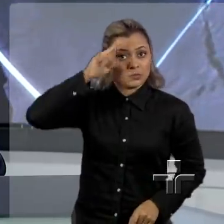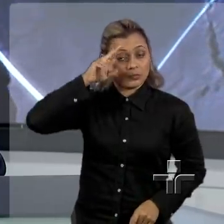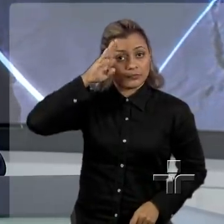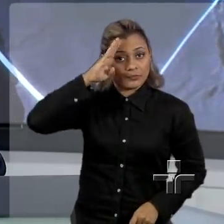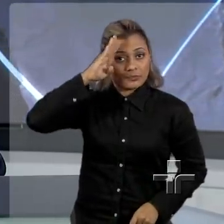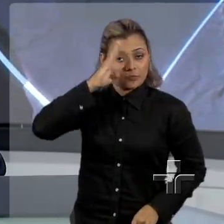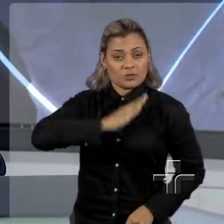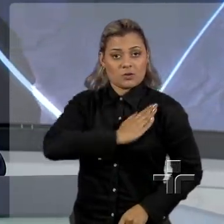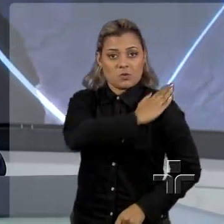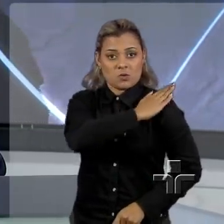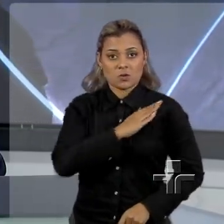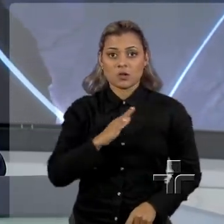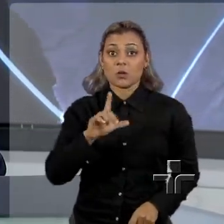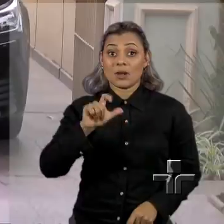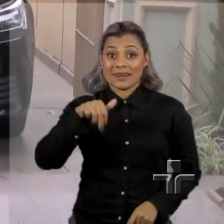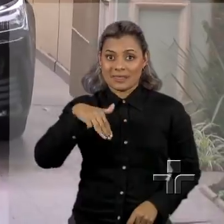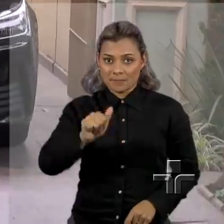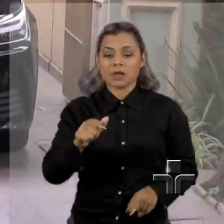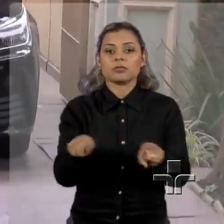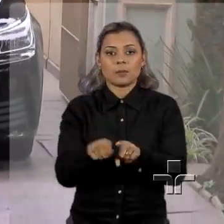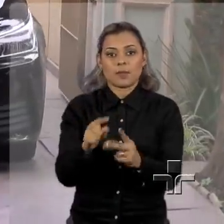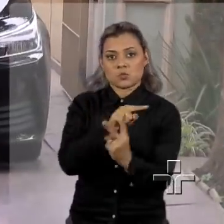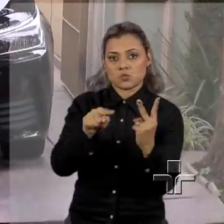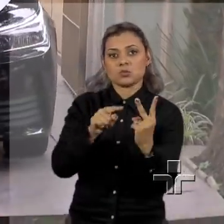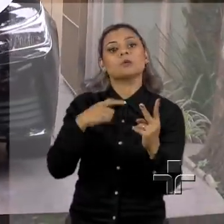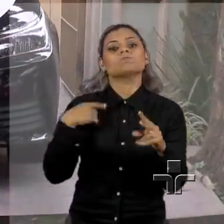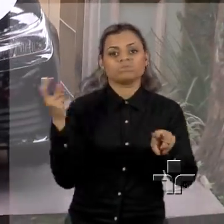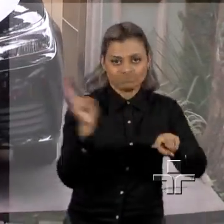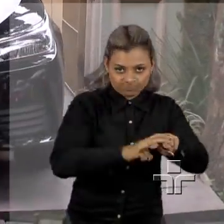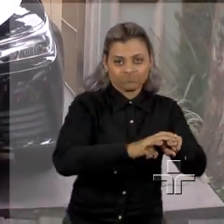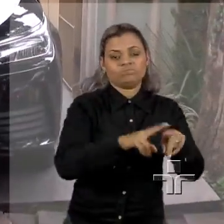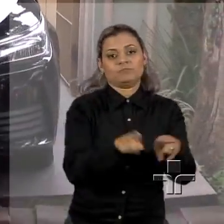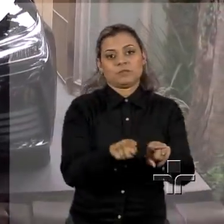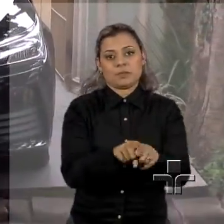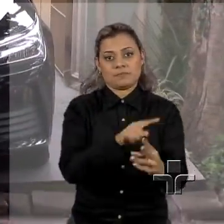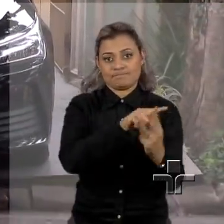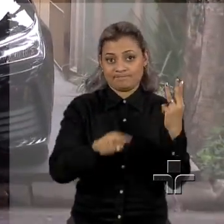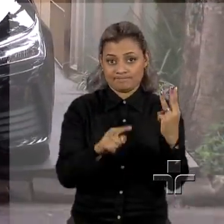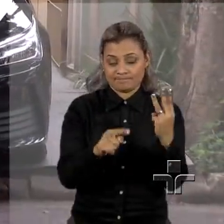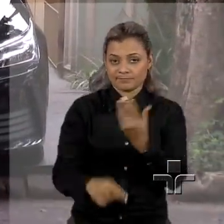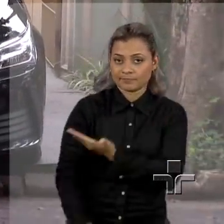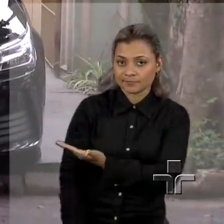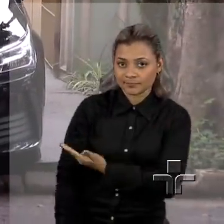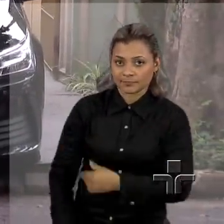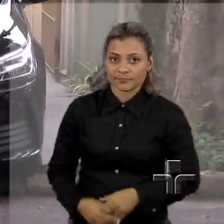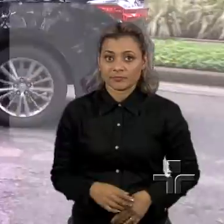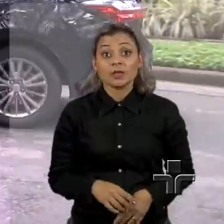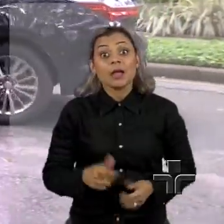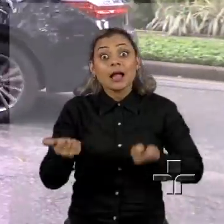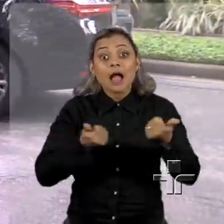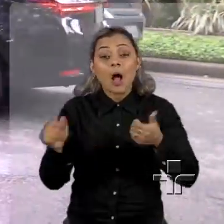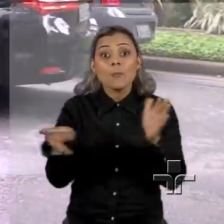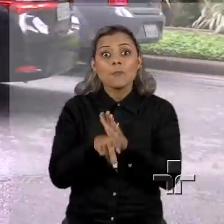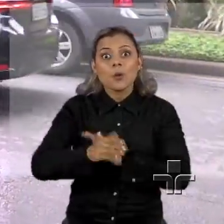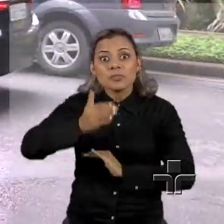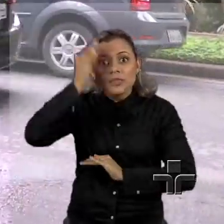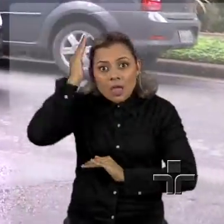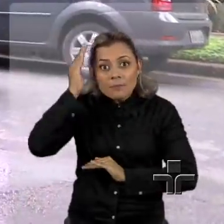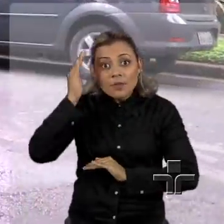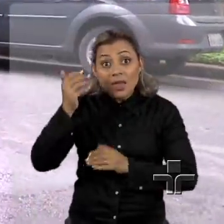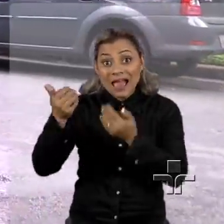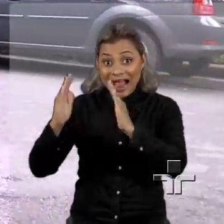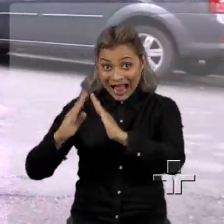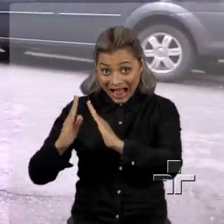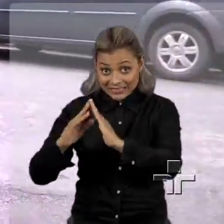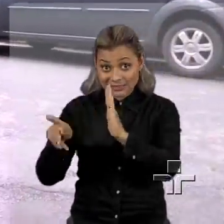Filho também foram detidos. Nessas imagens, o carro em que estava o ex-presidente Michel Temer deixa a casa dele,